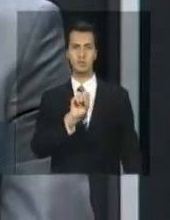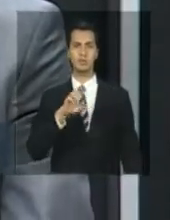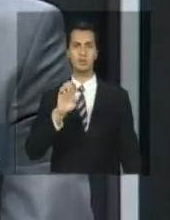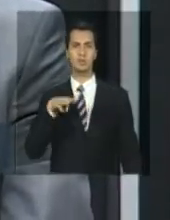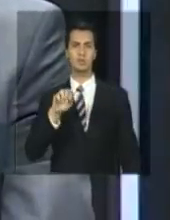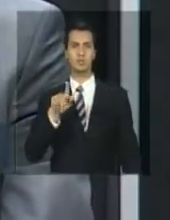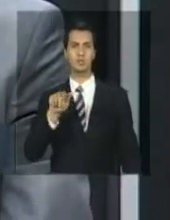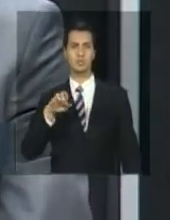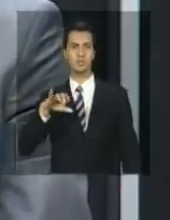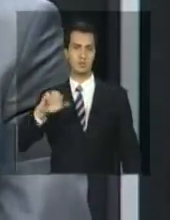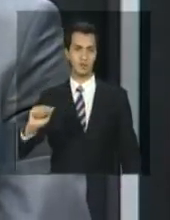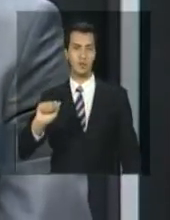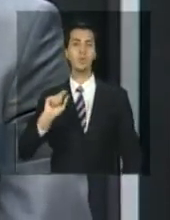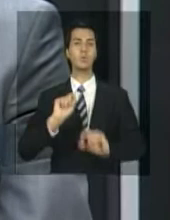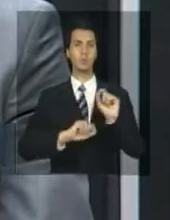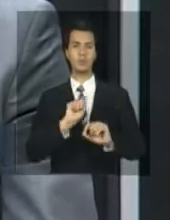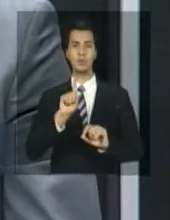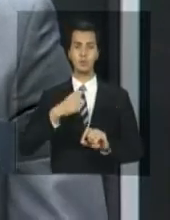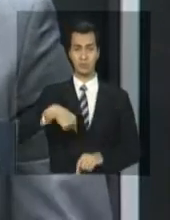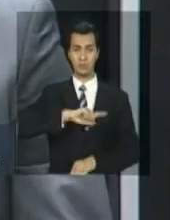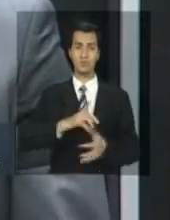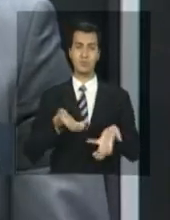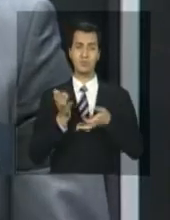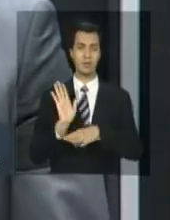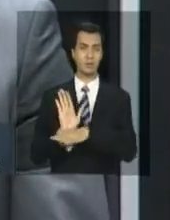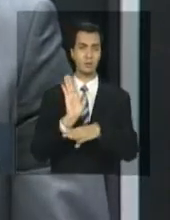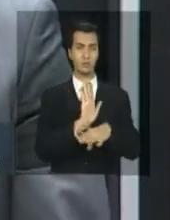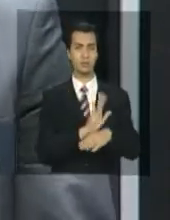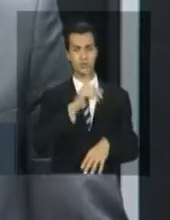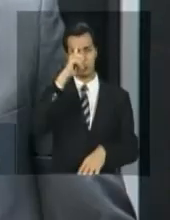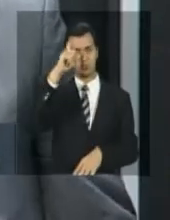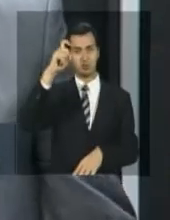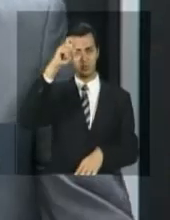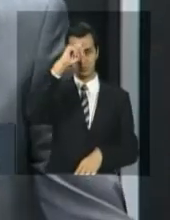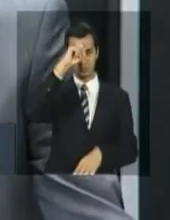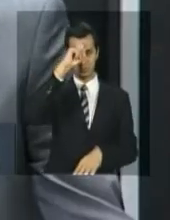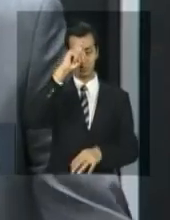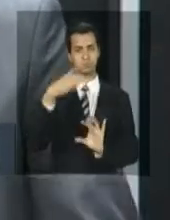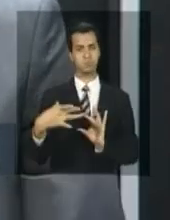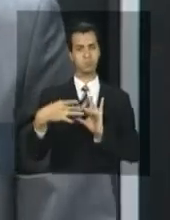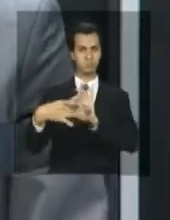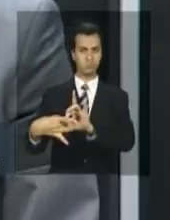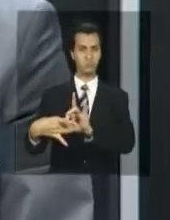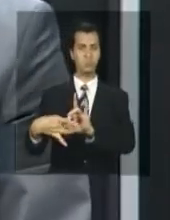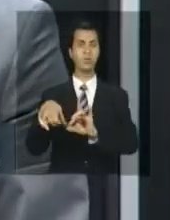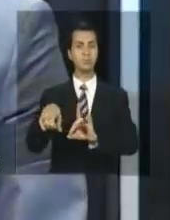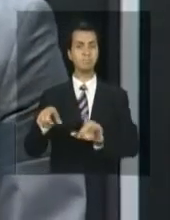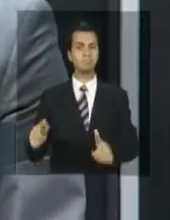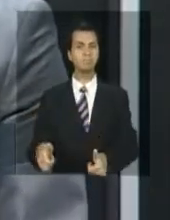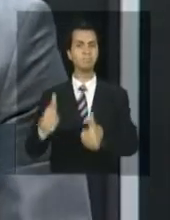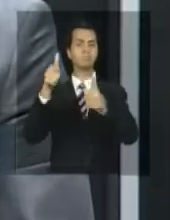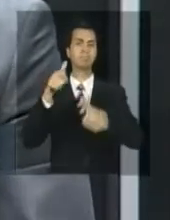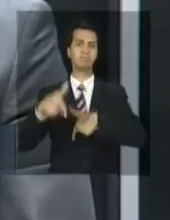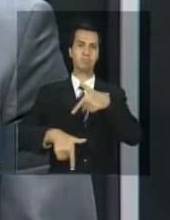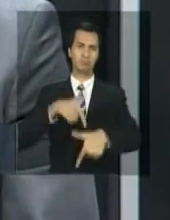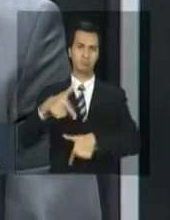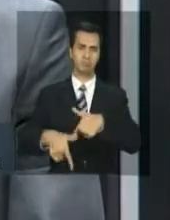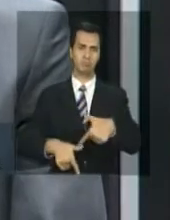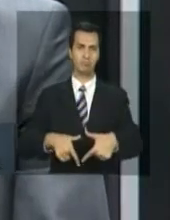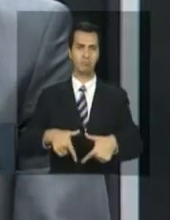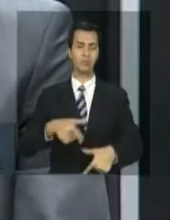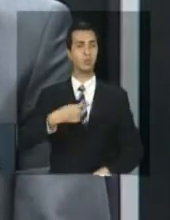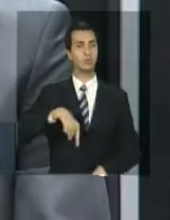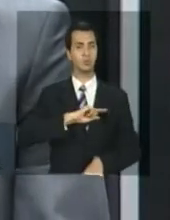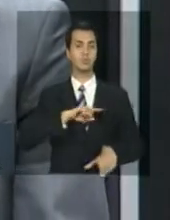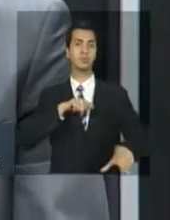atendimento das urgências e emergências, em parceria com hospitais de excelência. Iniciamos